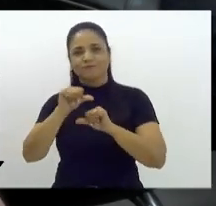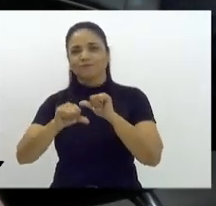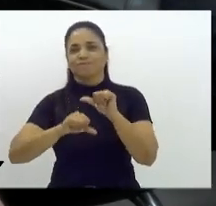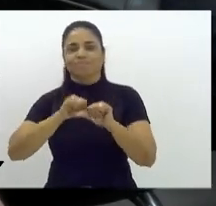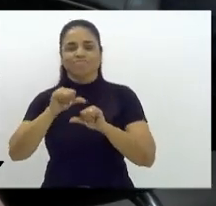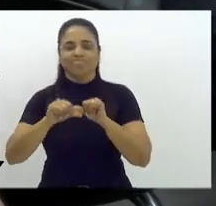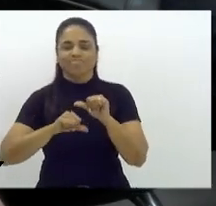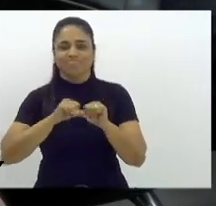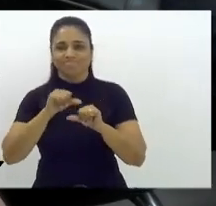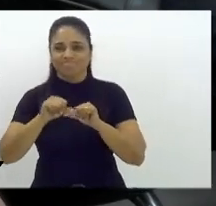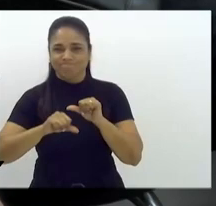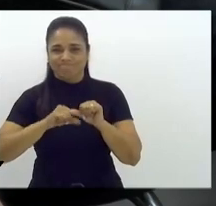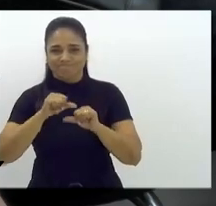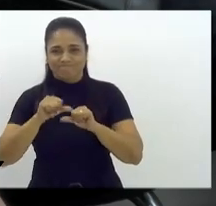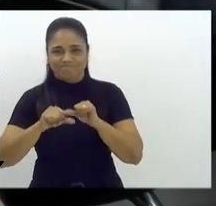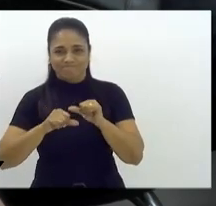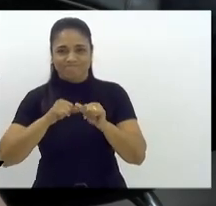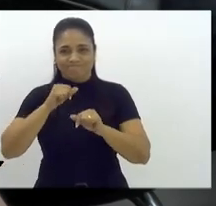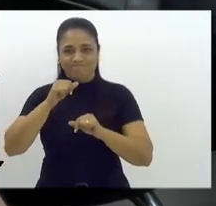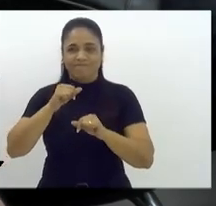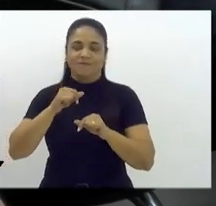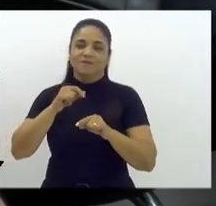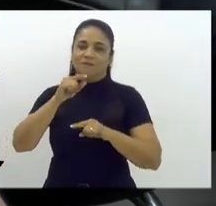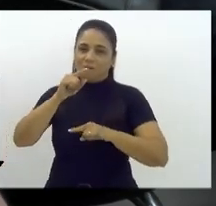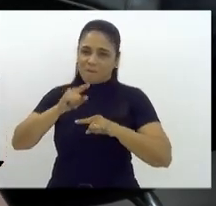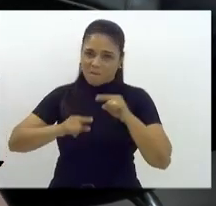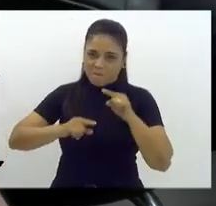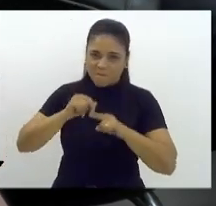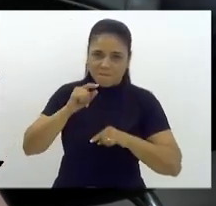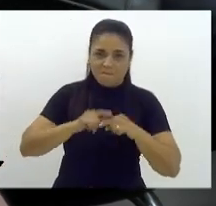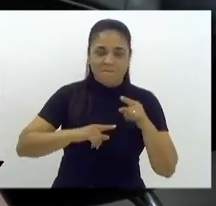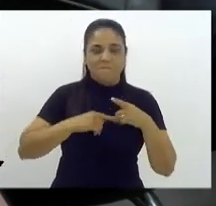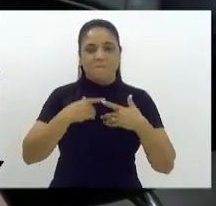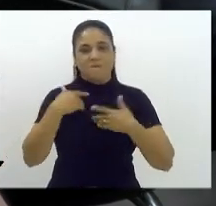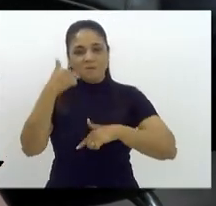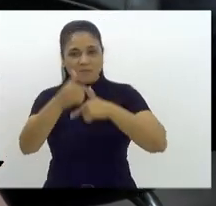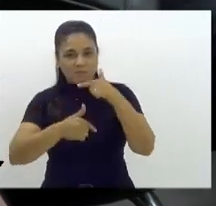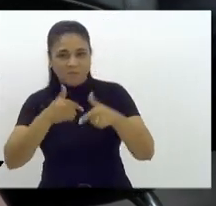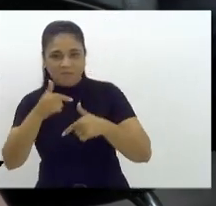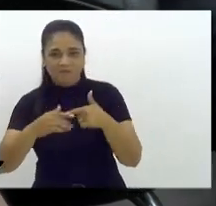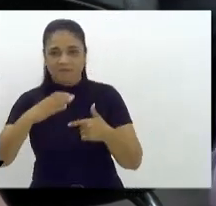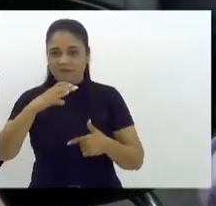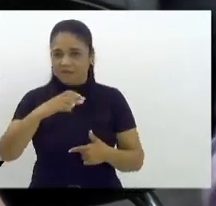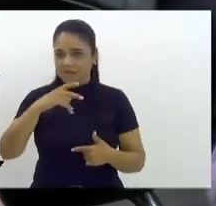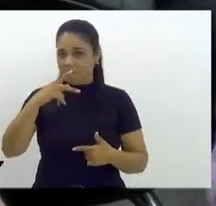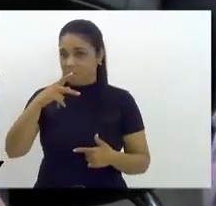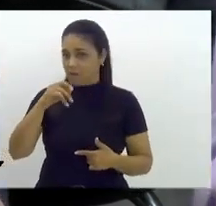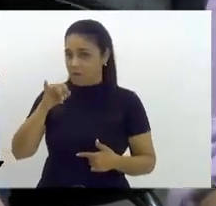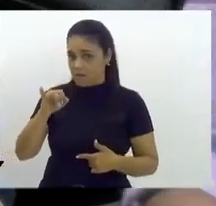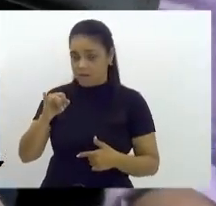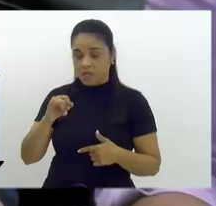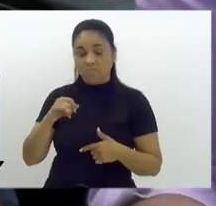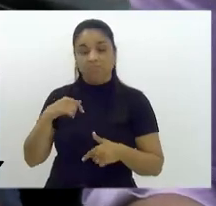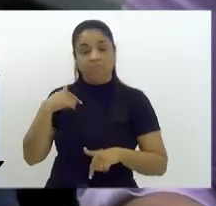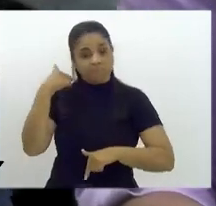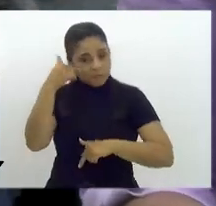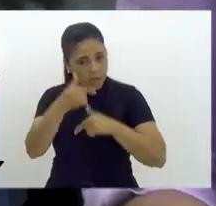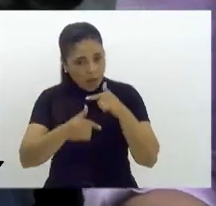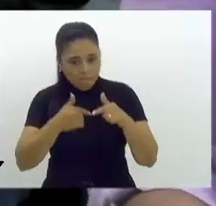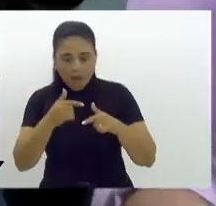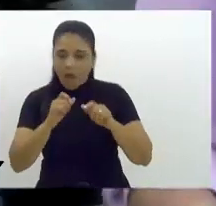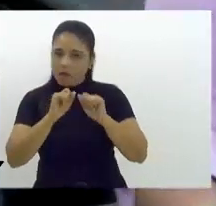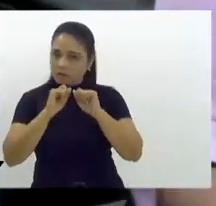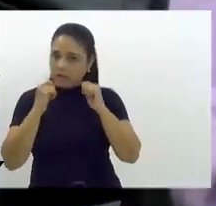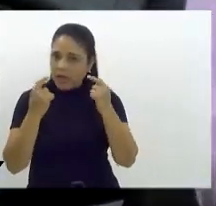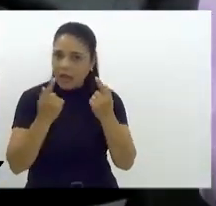refundando eu diria a ferramenta da CPI nessa casa com o CPI que vem trazendo um trabalho robusto para casa seja